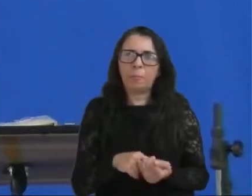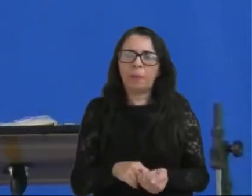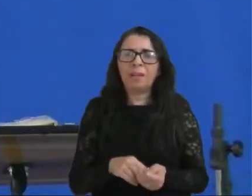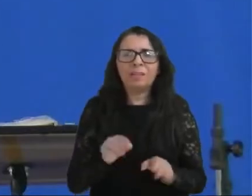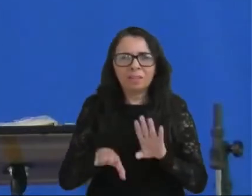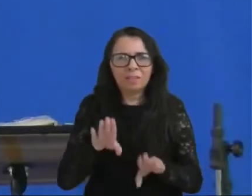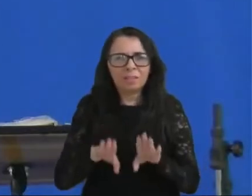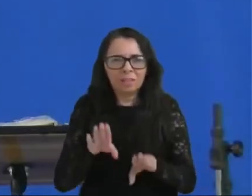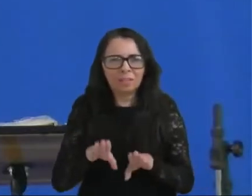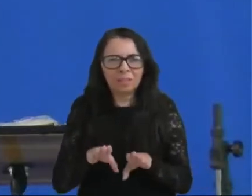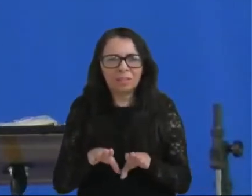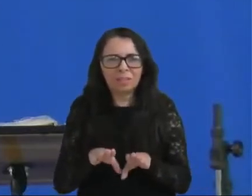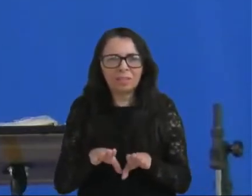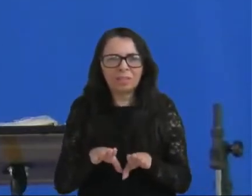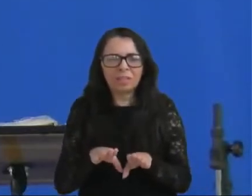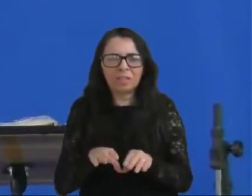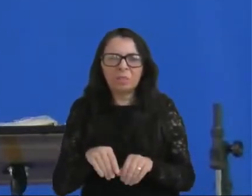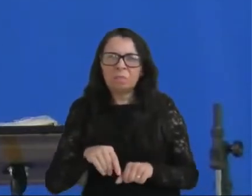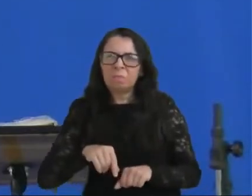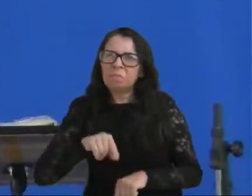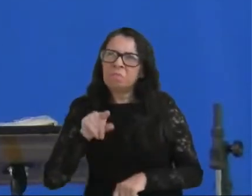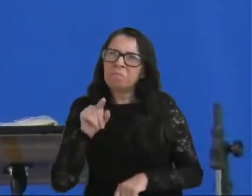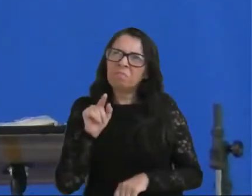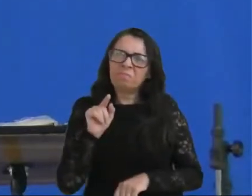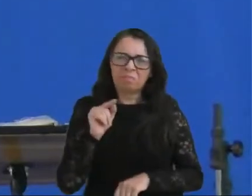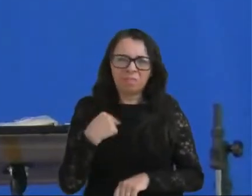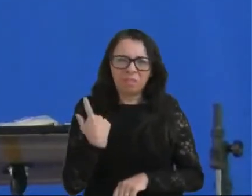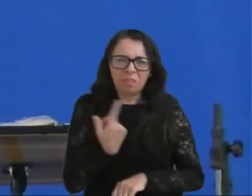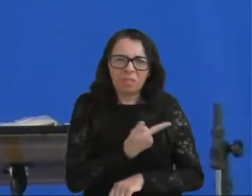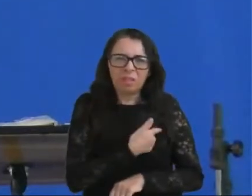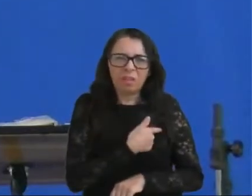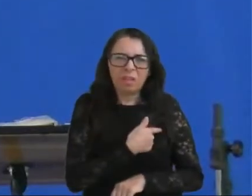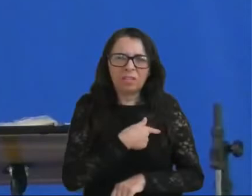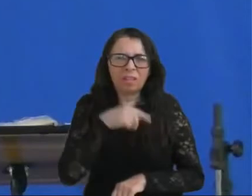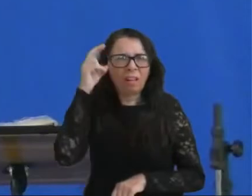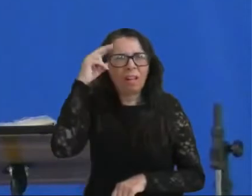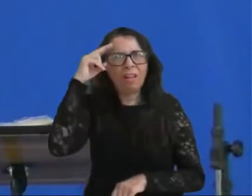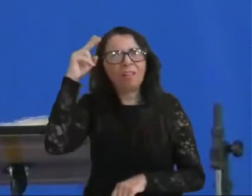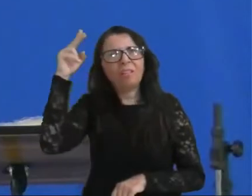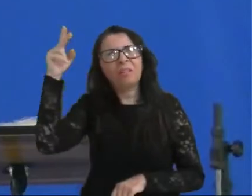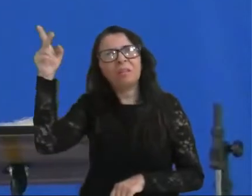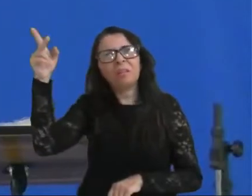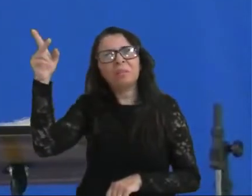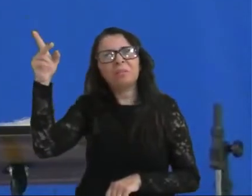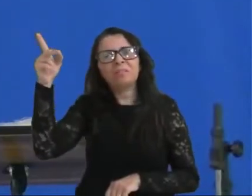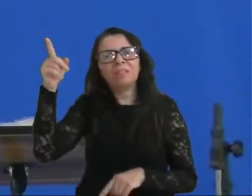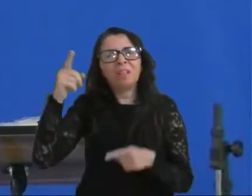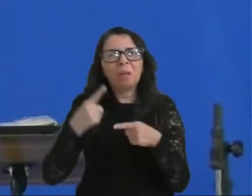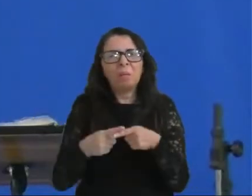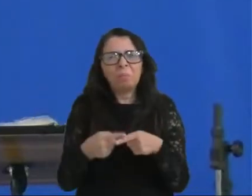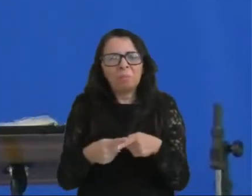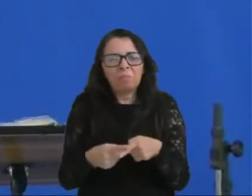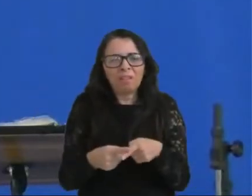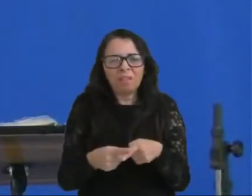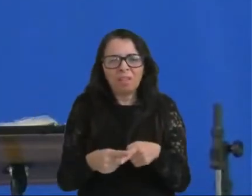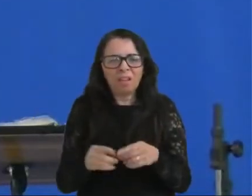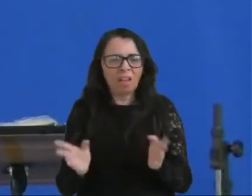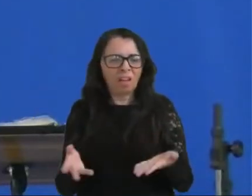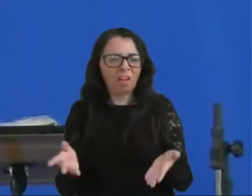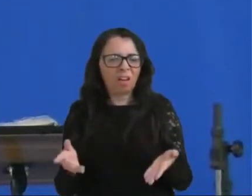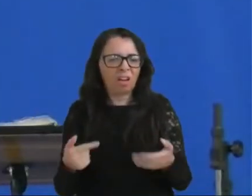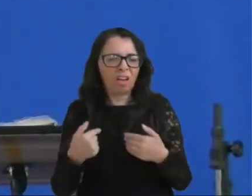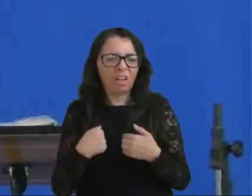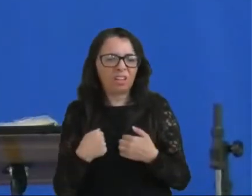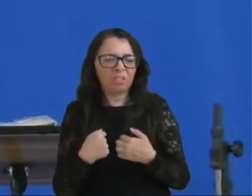começou a esfriar, qual foi o ponto, qual foi o gatilho que te levou ao esfriamento. Mas